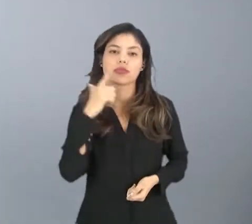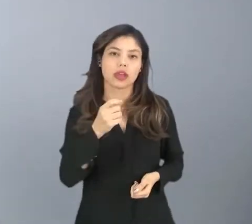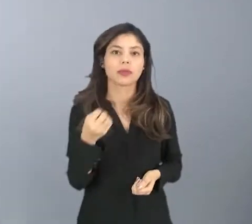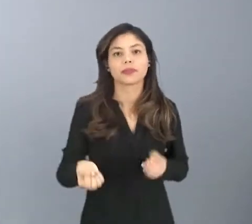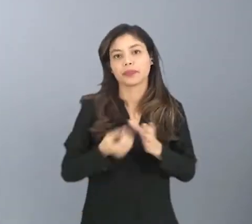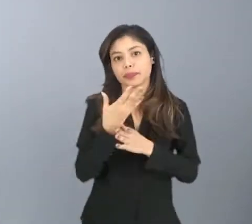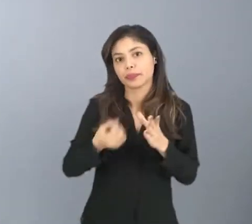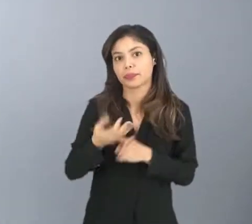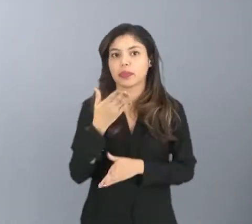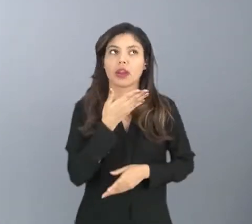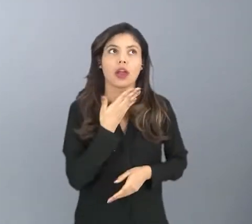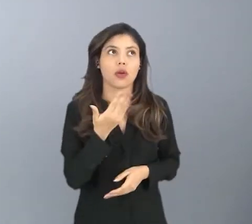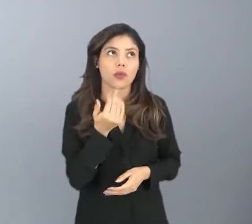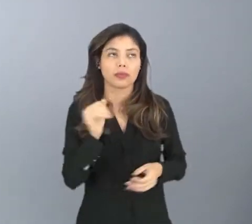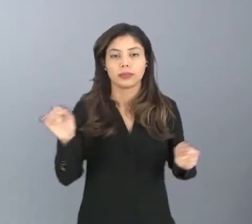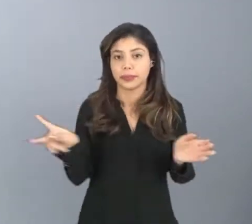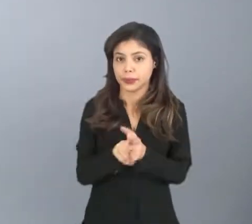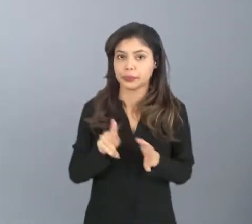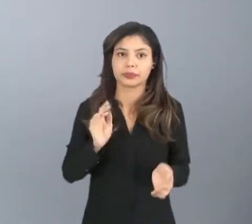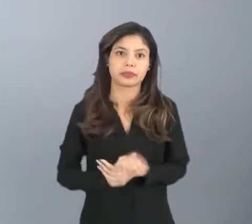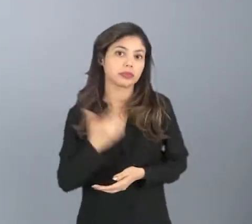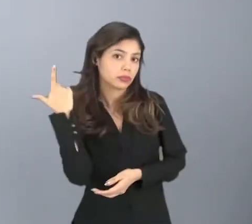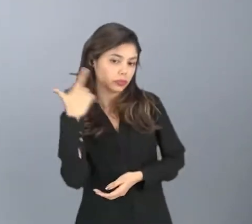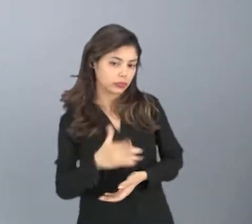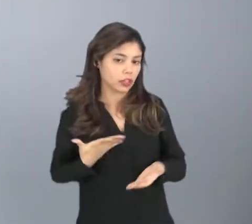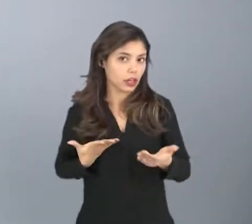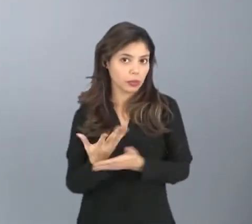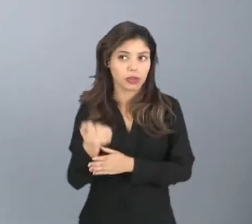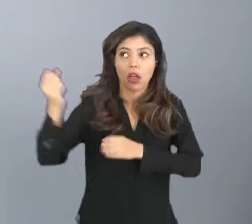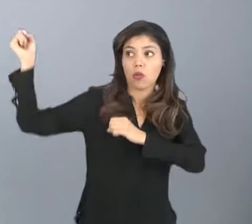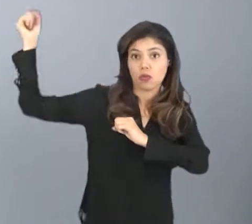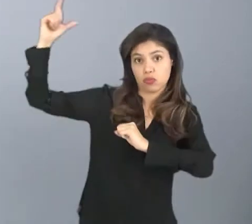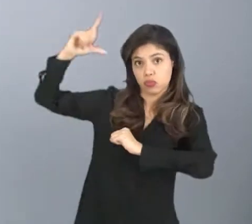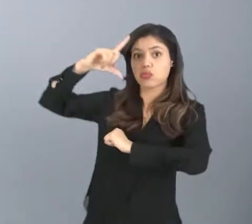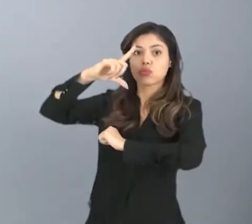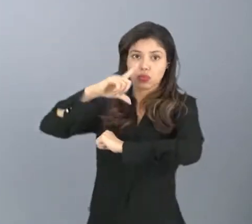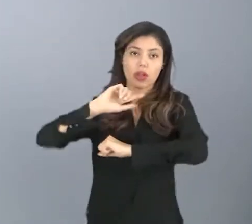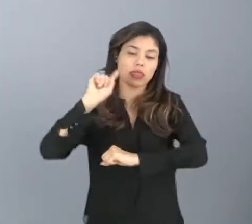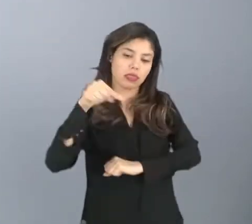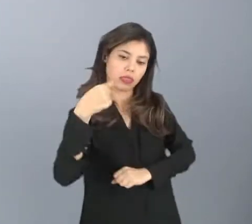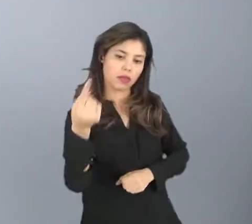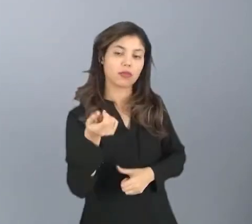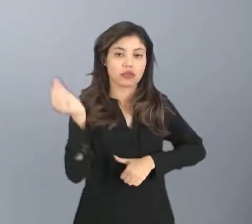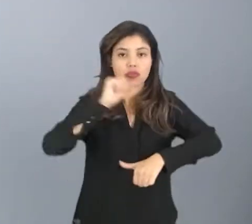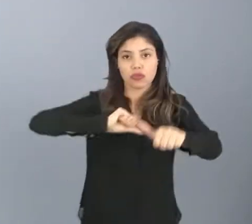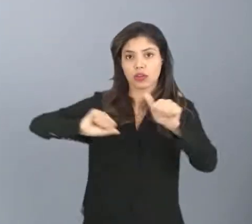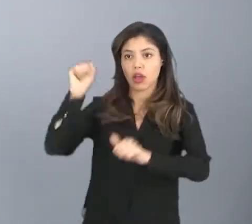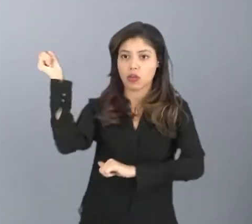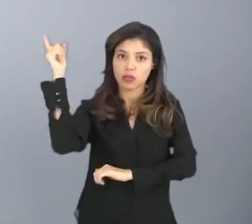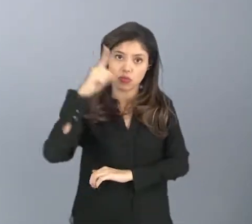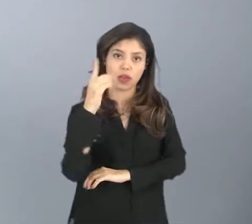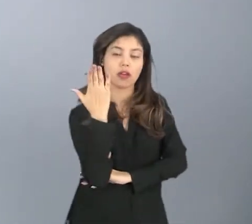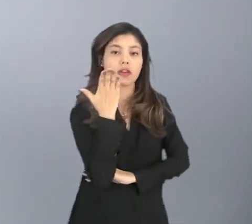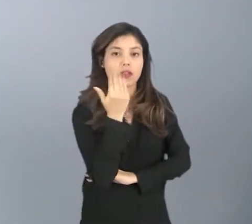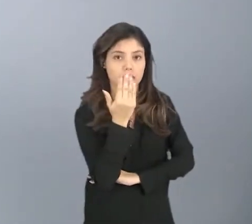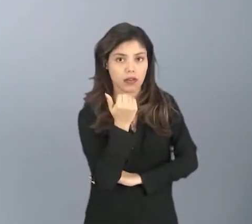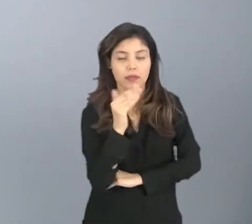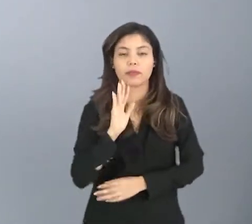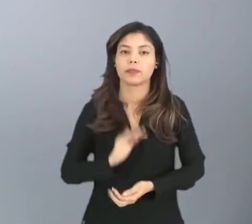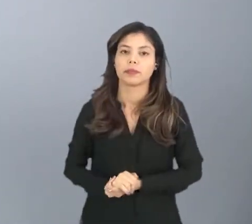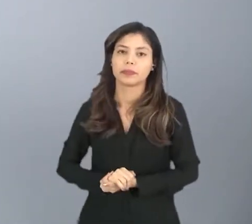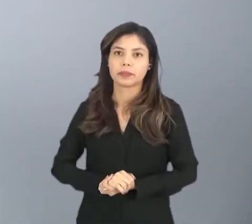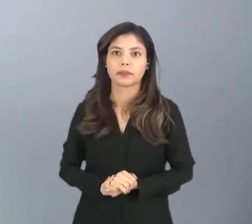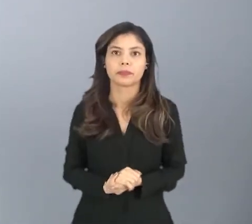elas precisam de estruturas específicas, para conseguir captar a luz do sol e depois converter a luz do sol no seu